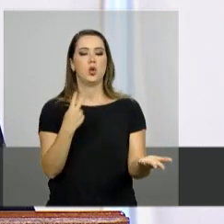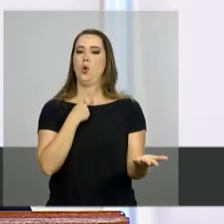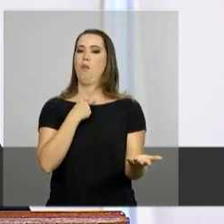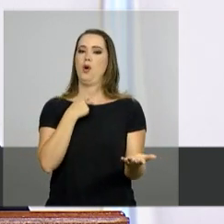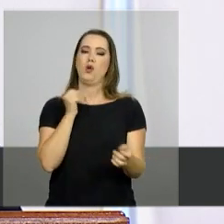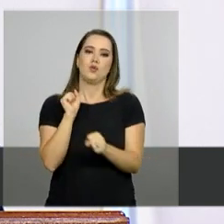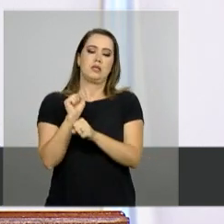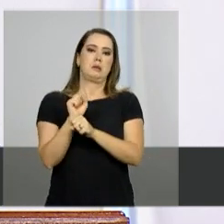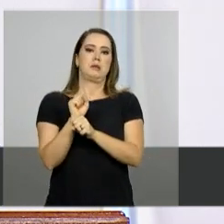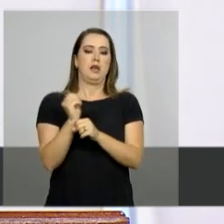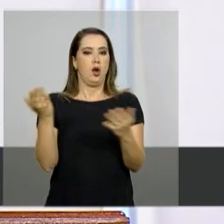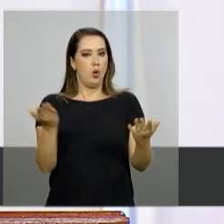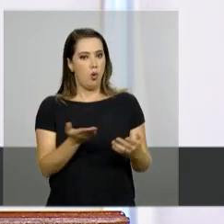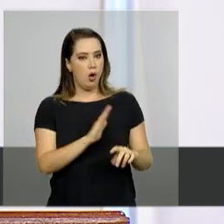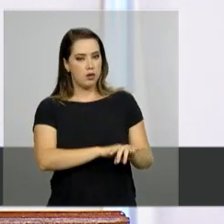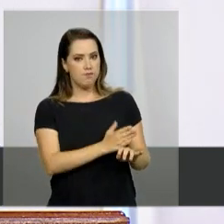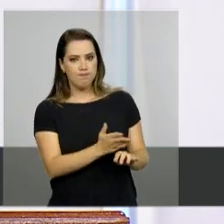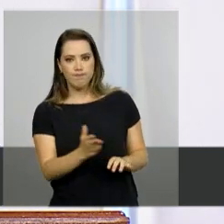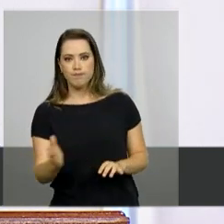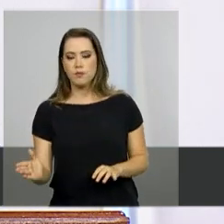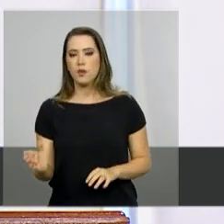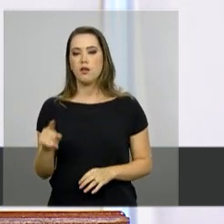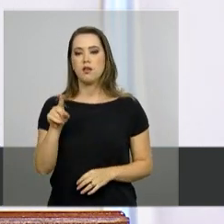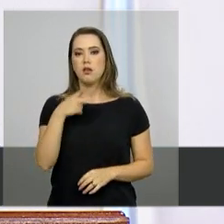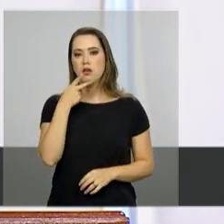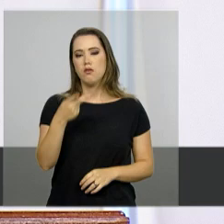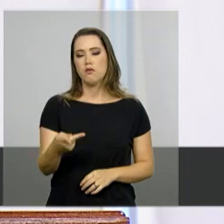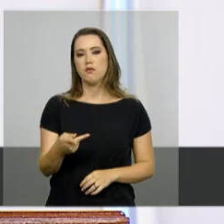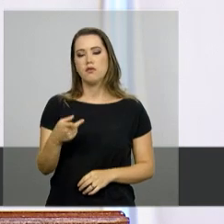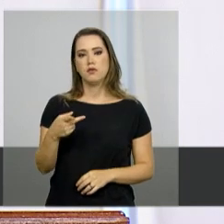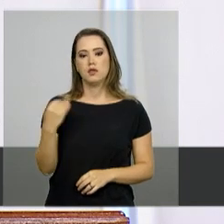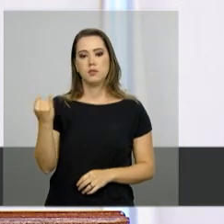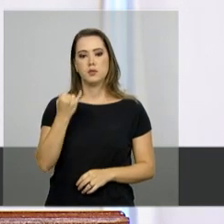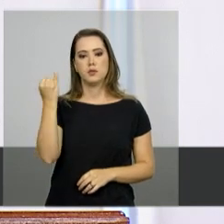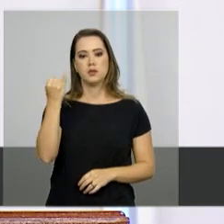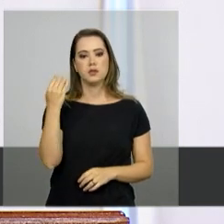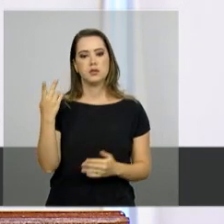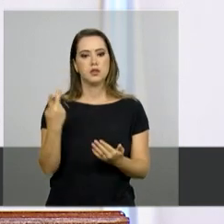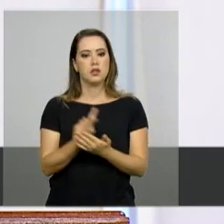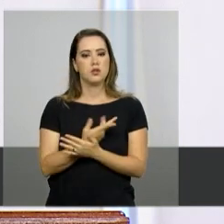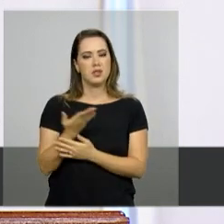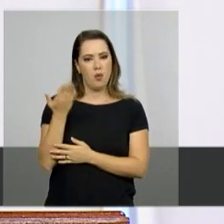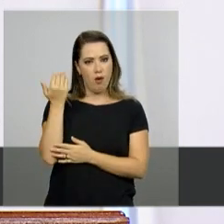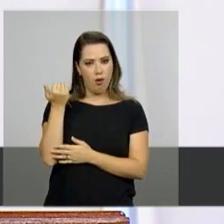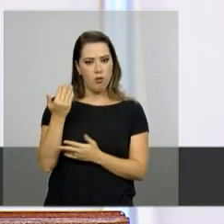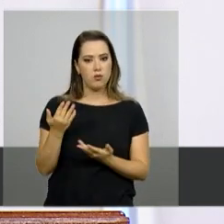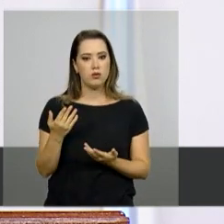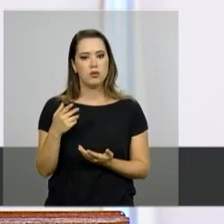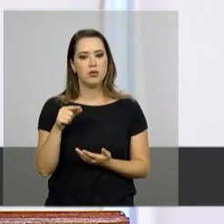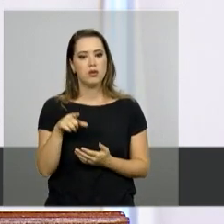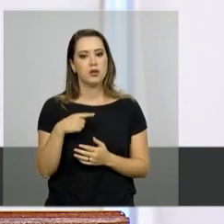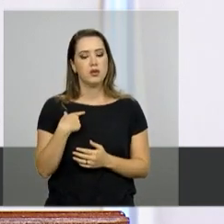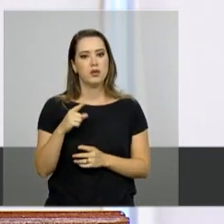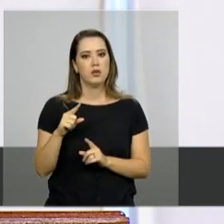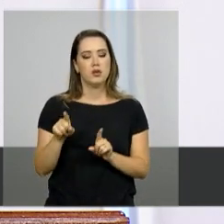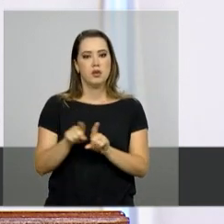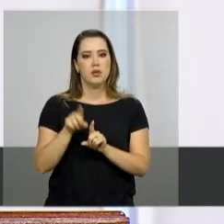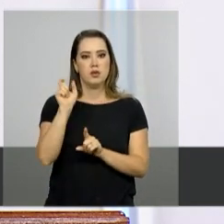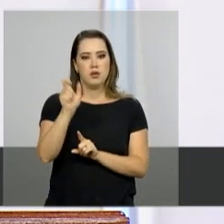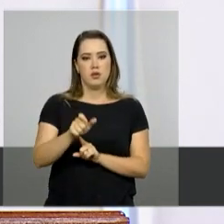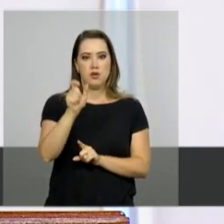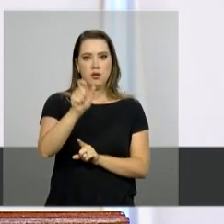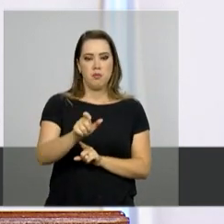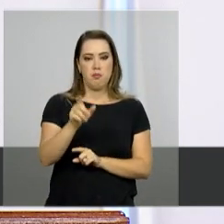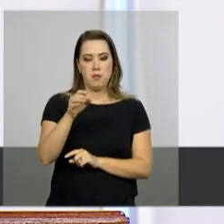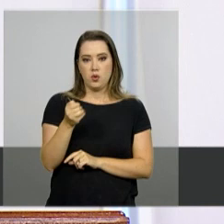neste momento meus amigos minhas amigas de fazer menção um fato que acabou de ocorrer um atentado em relação